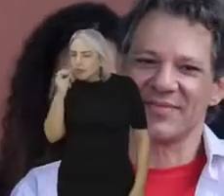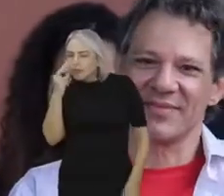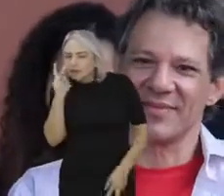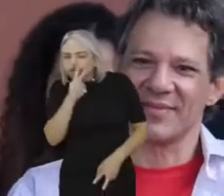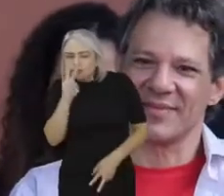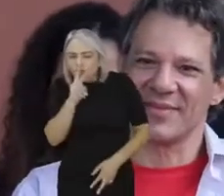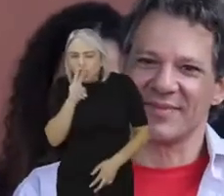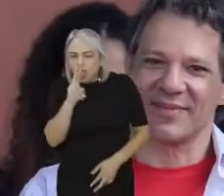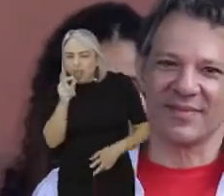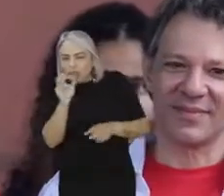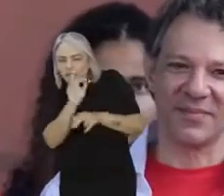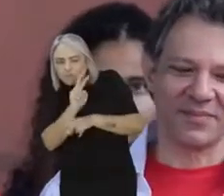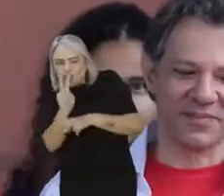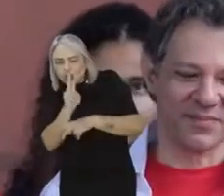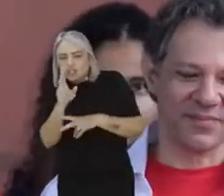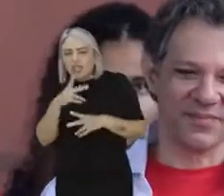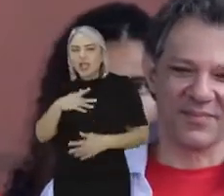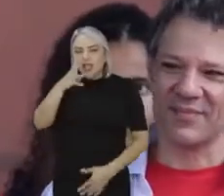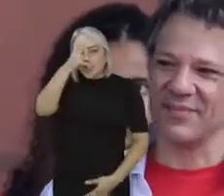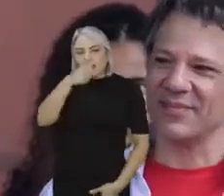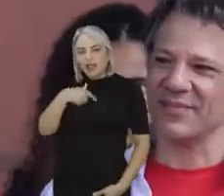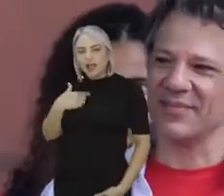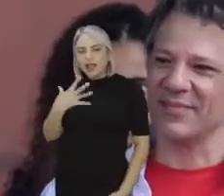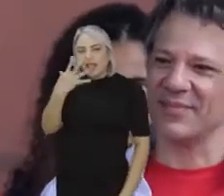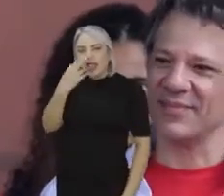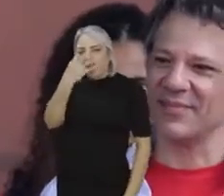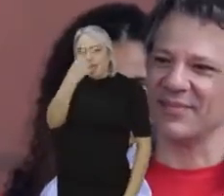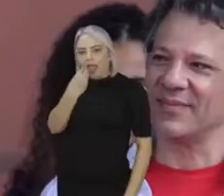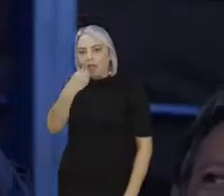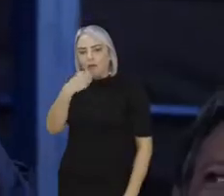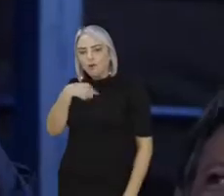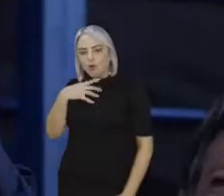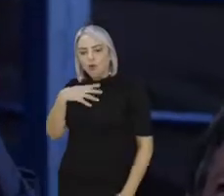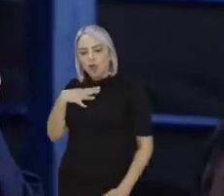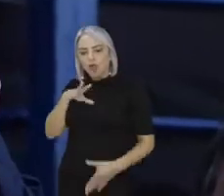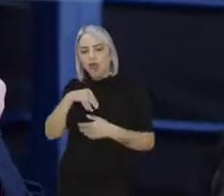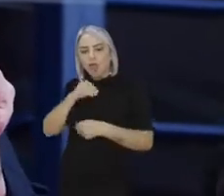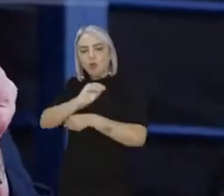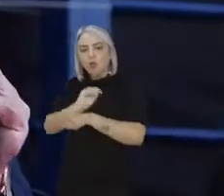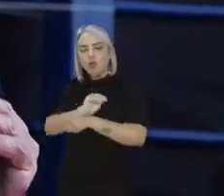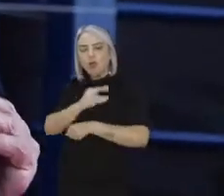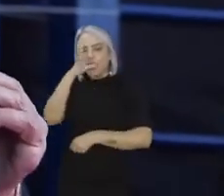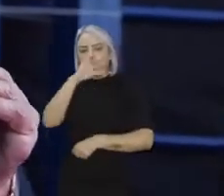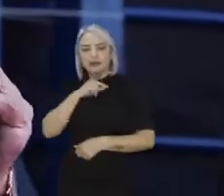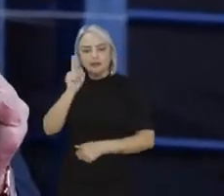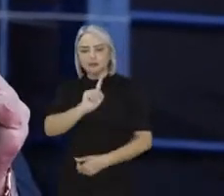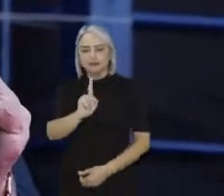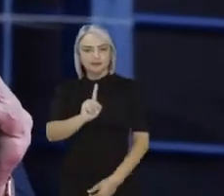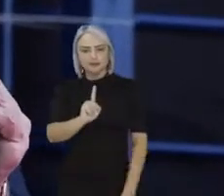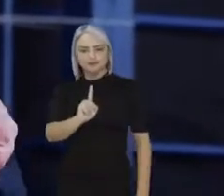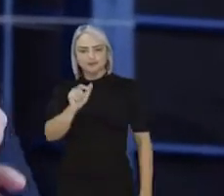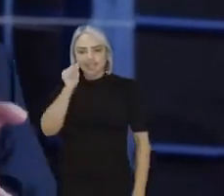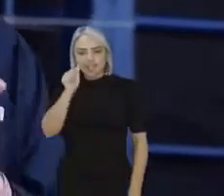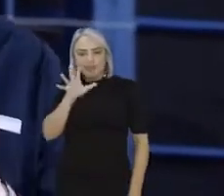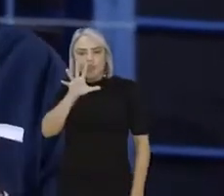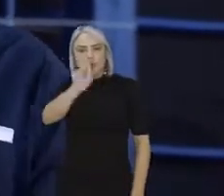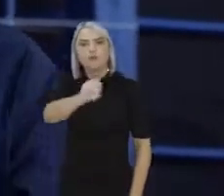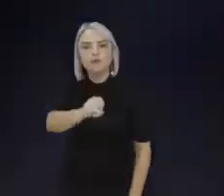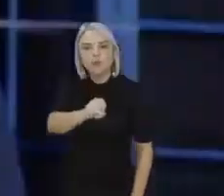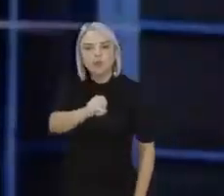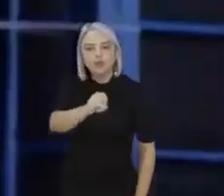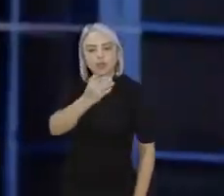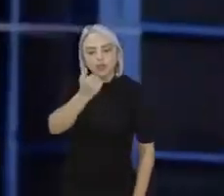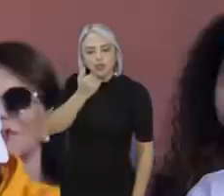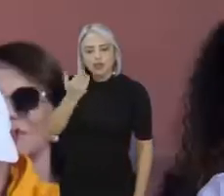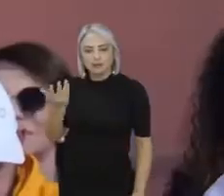que a raposa vai criar as galinhas. Ela não vai. Ela vai comer as galinhas. Se a gente não olha